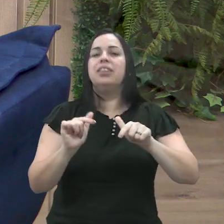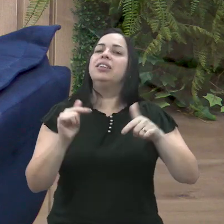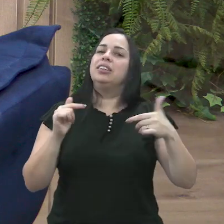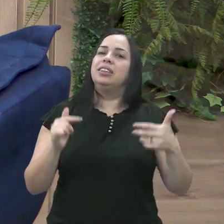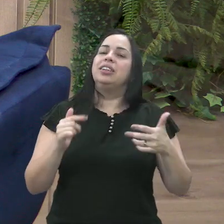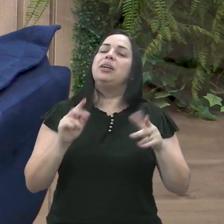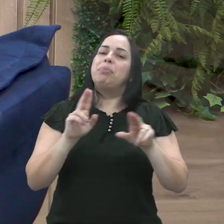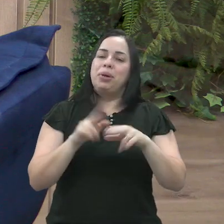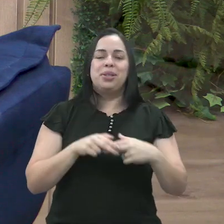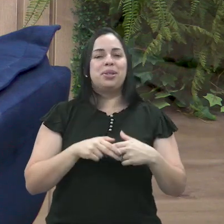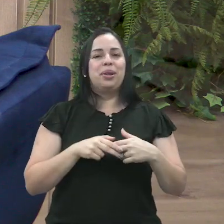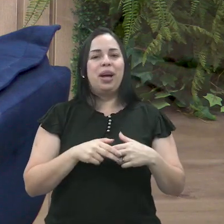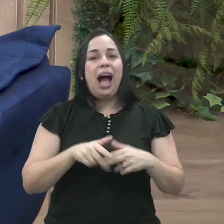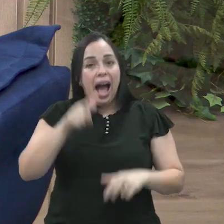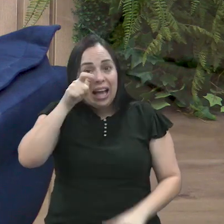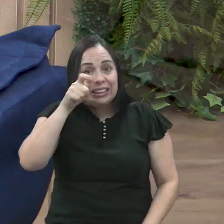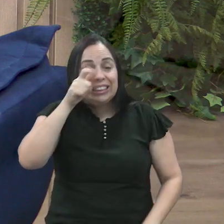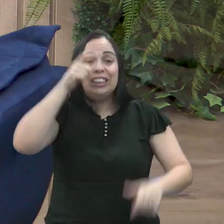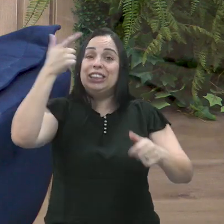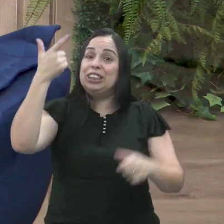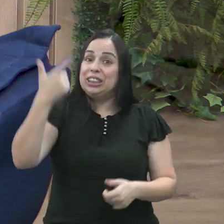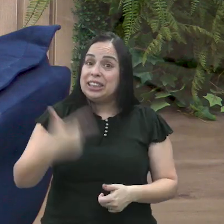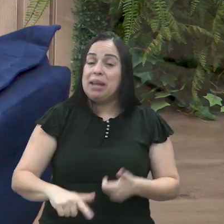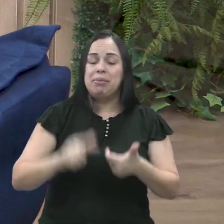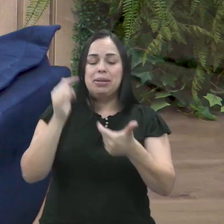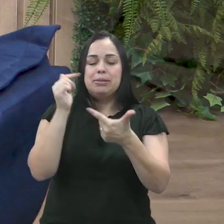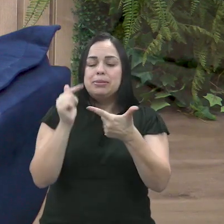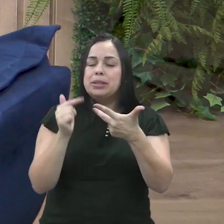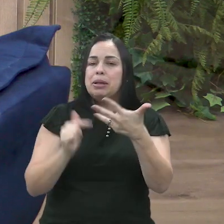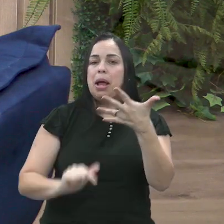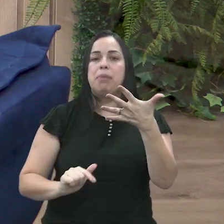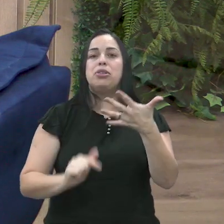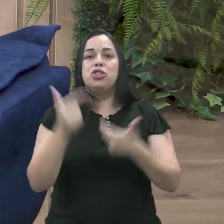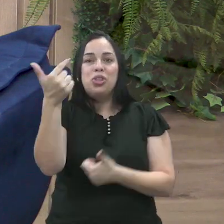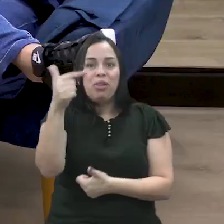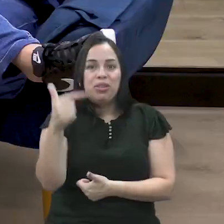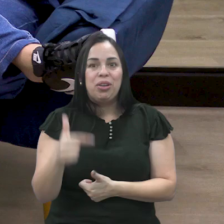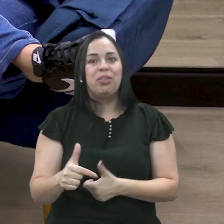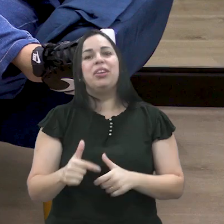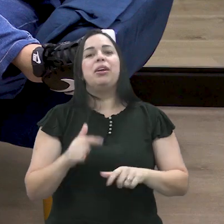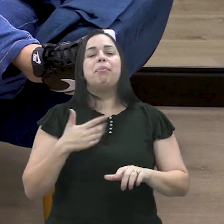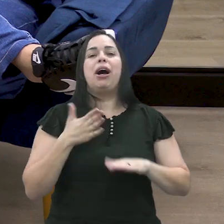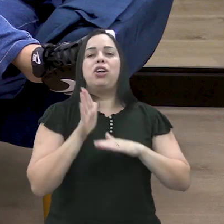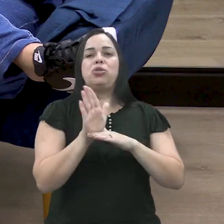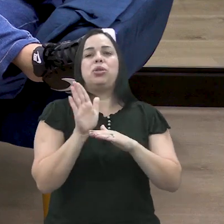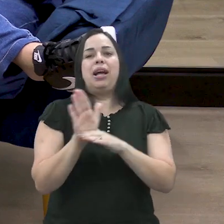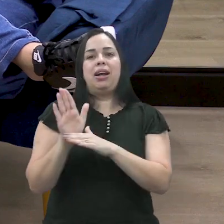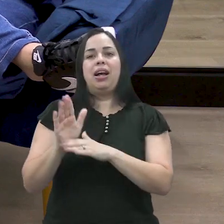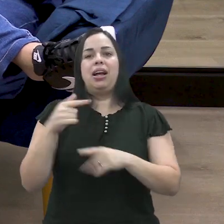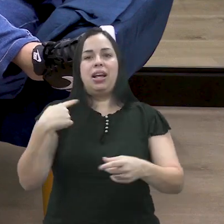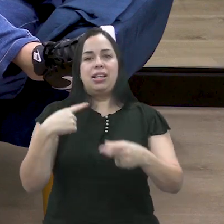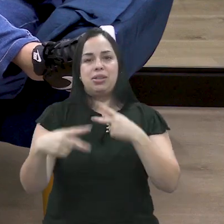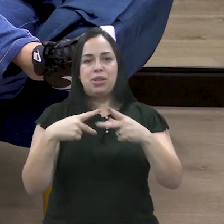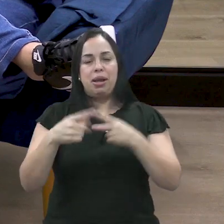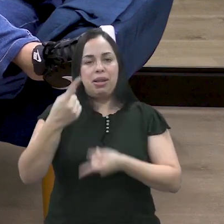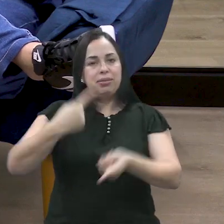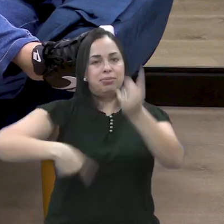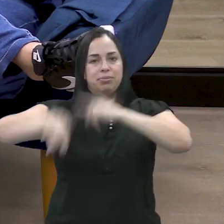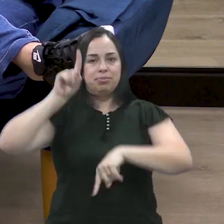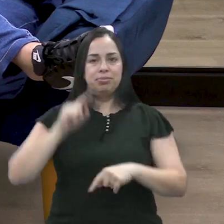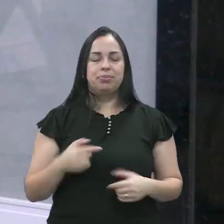estão realizando e convido a todos os joseenses a assistirem cada vez mais a TV Câmara para que a gente possa contribuir com uma cidade cada vez